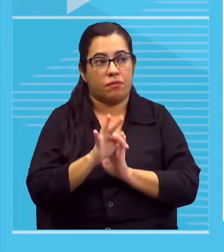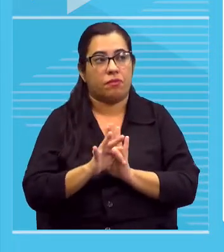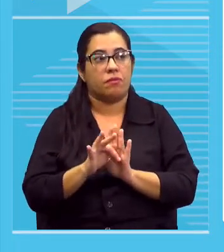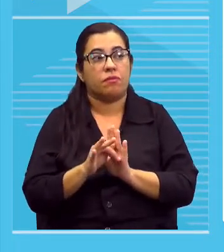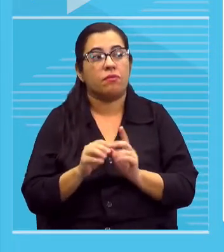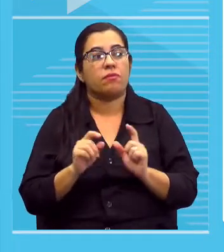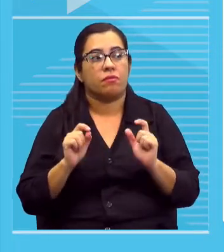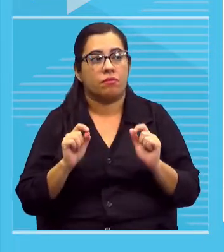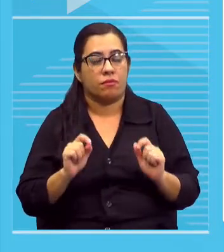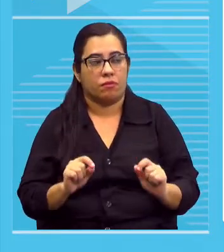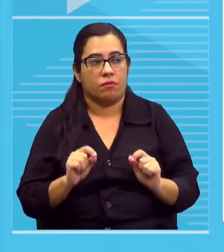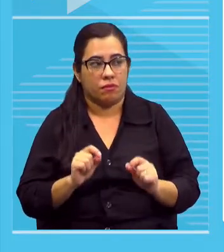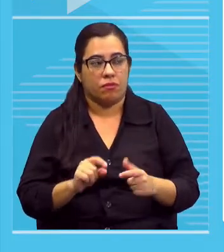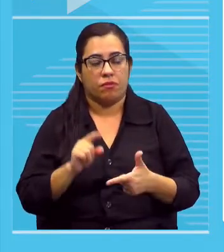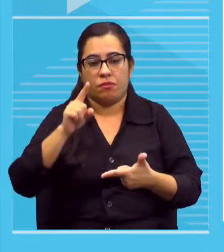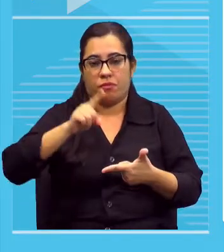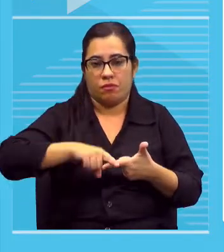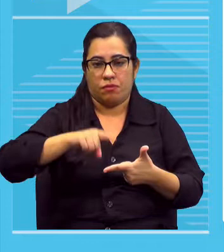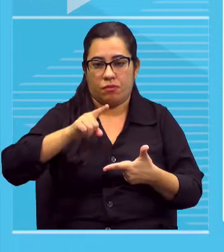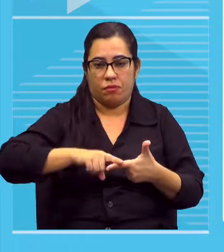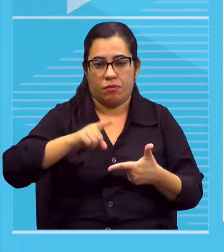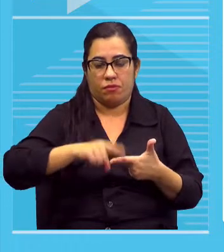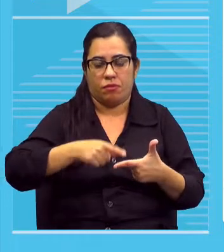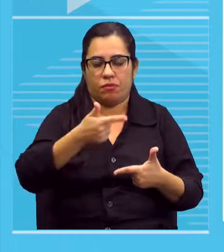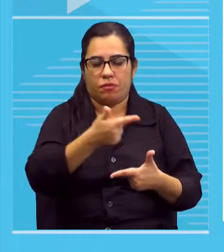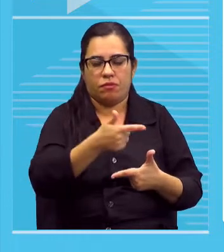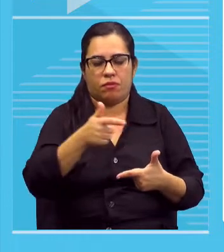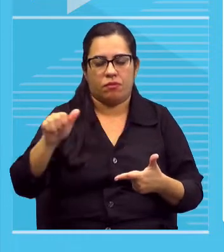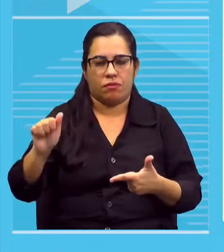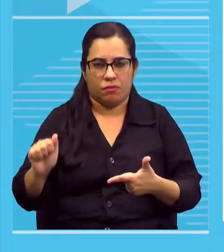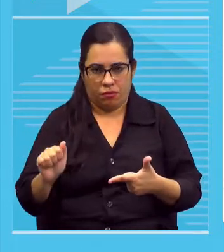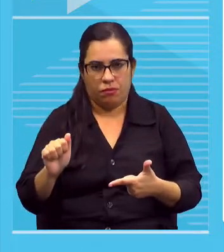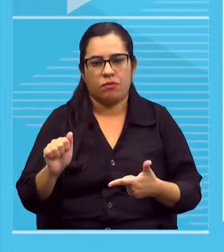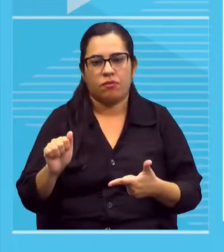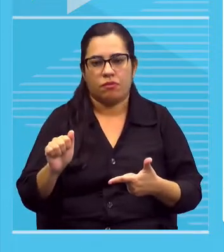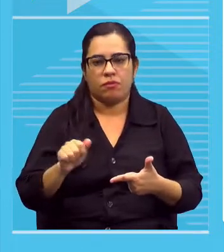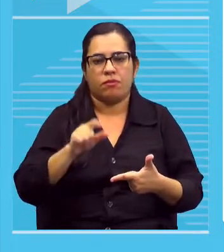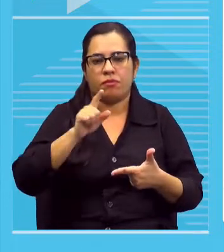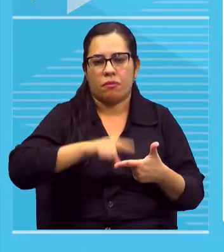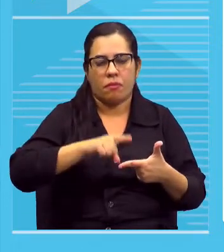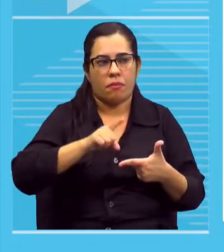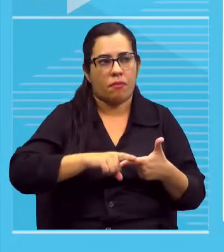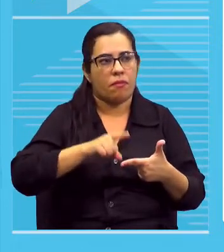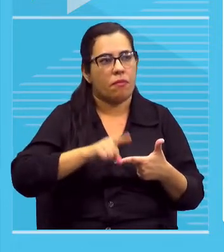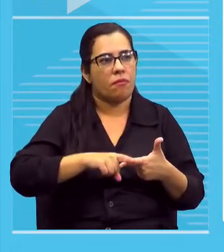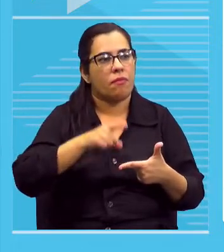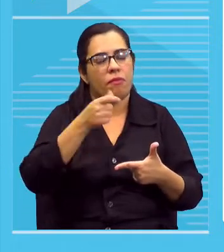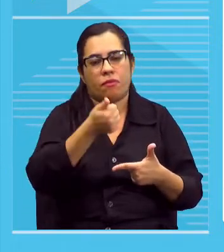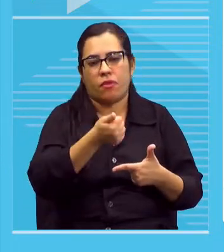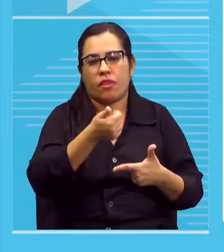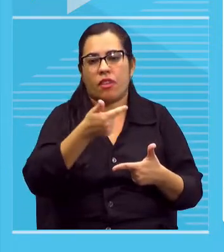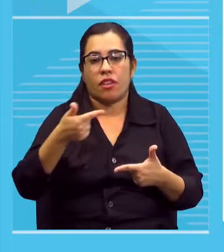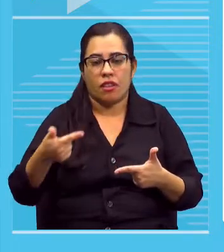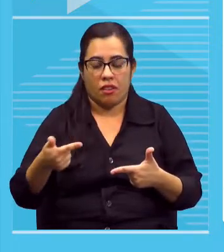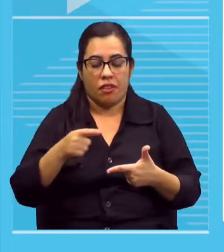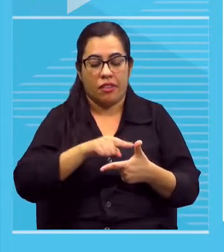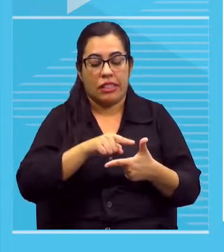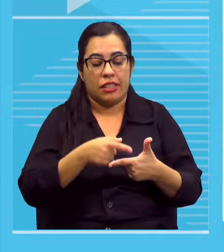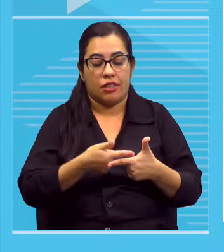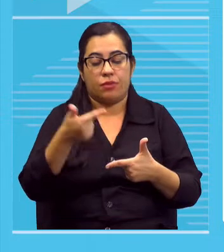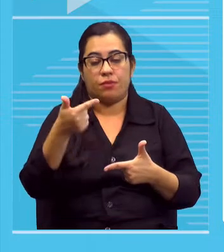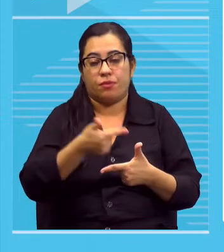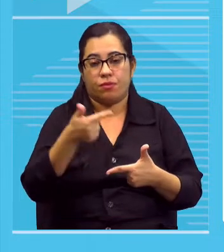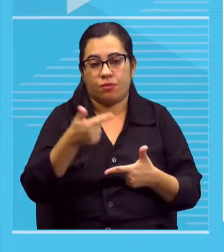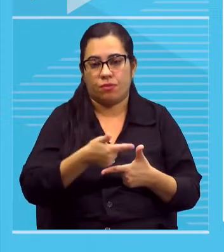em tangente de dois a né a tangente né do ângulo duplo